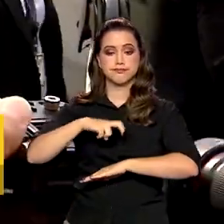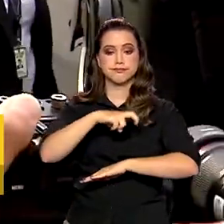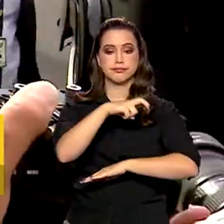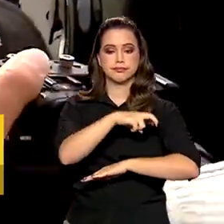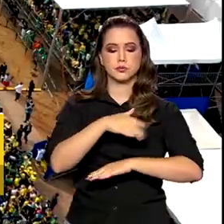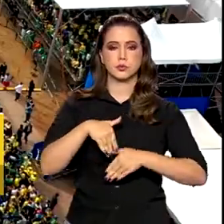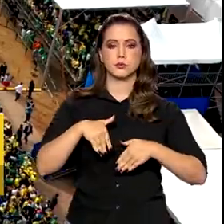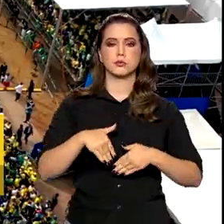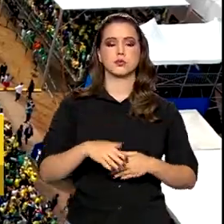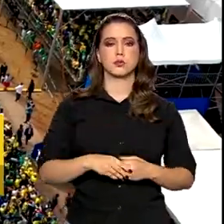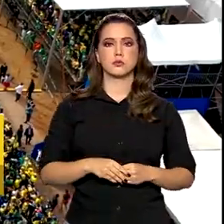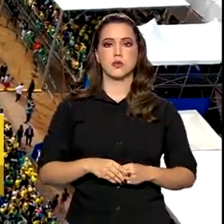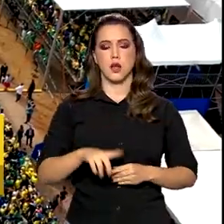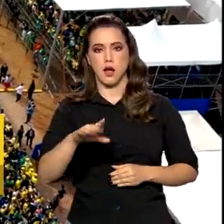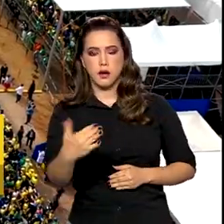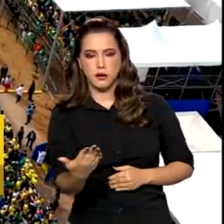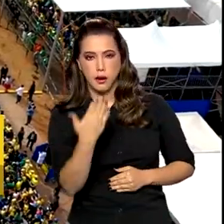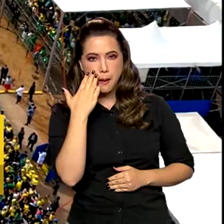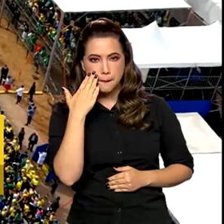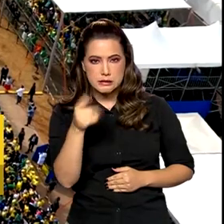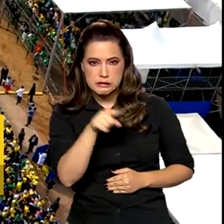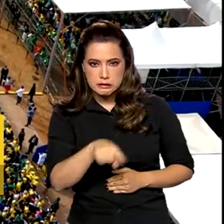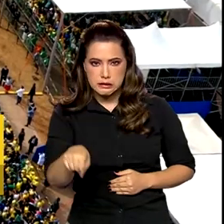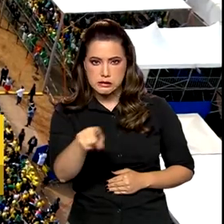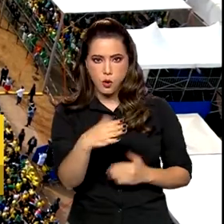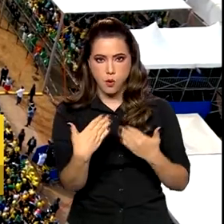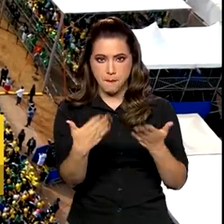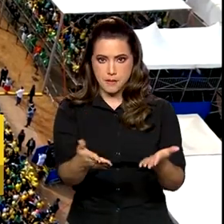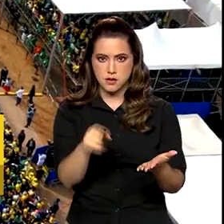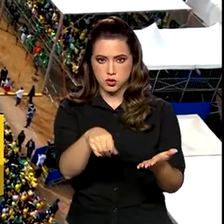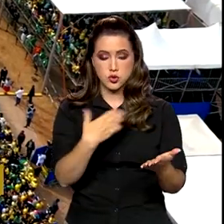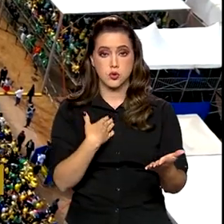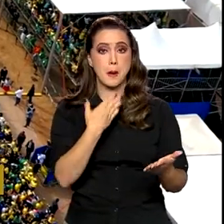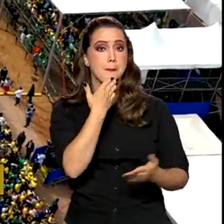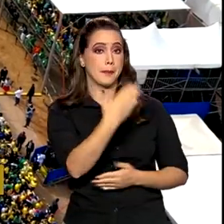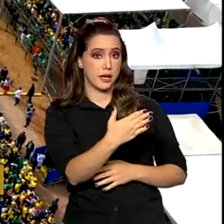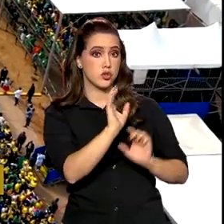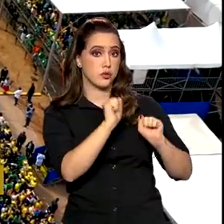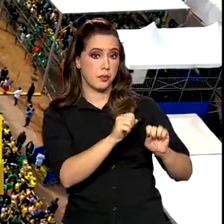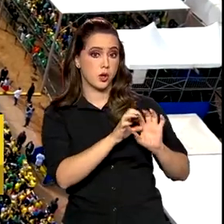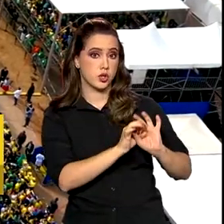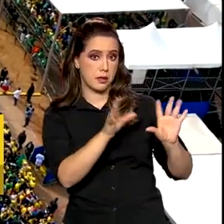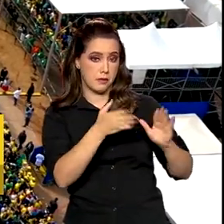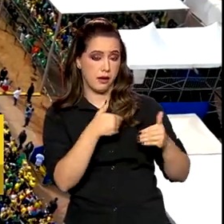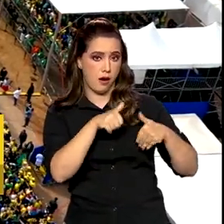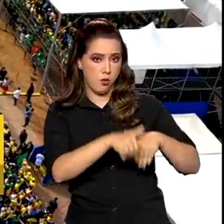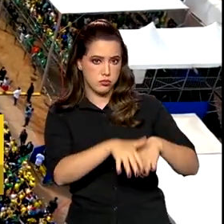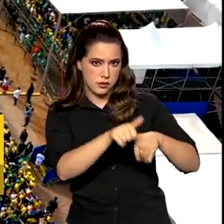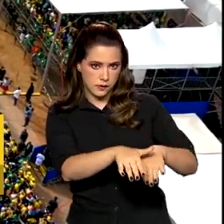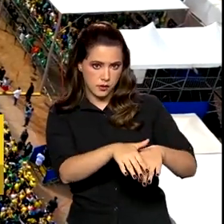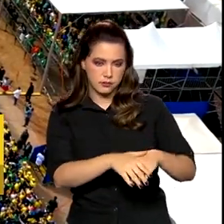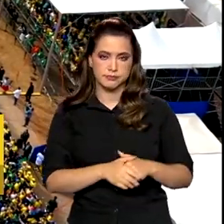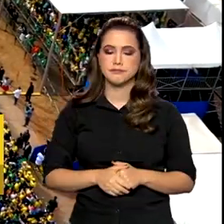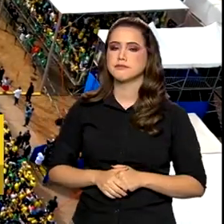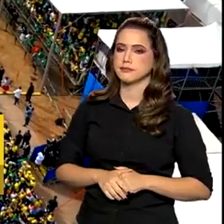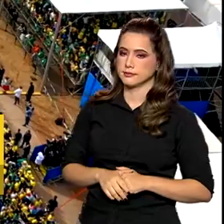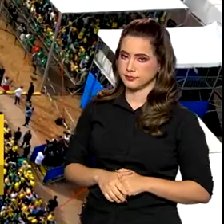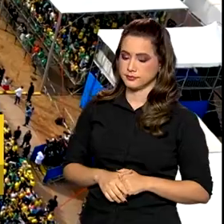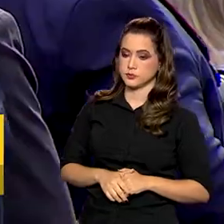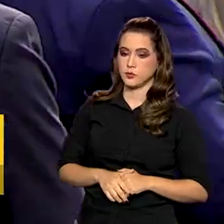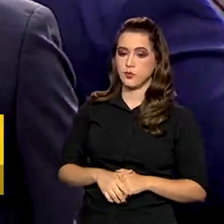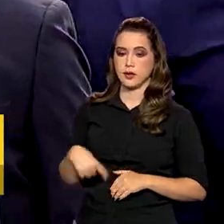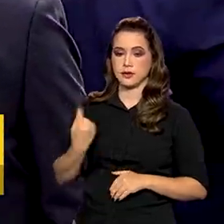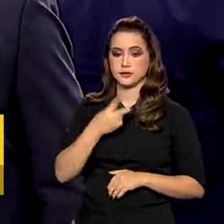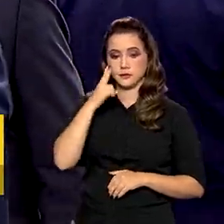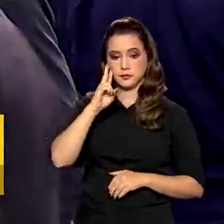vai receber a apresentação do general Dutra. E o general vai pedir permissão presidente para dar início ao desfile. Exato. A gente